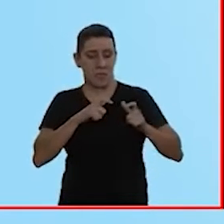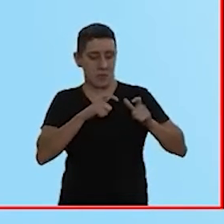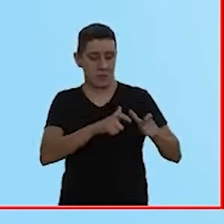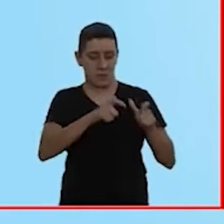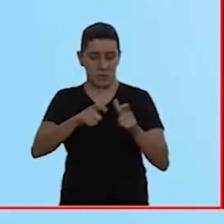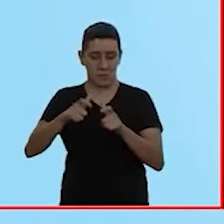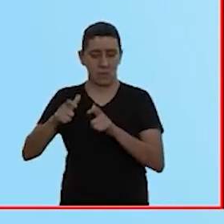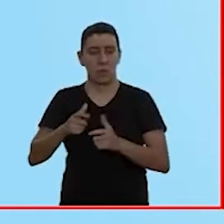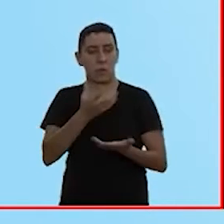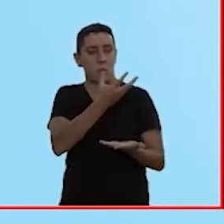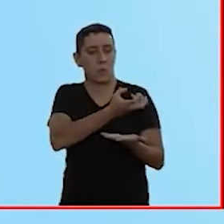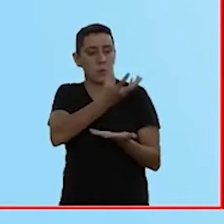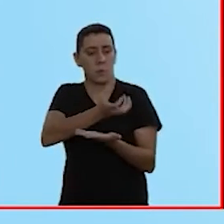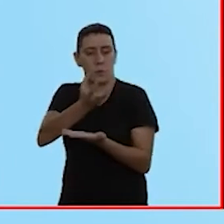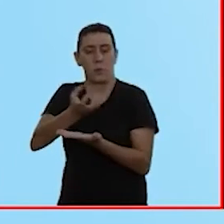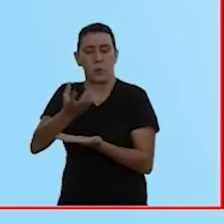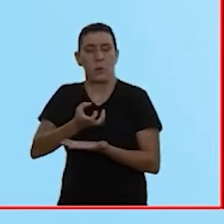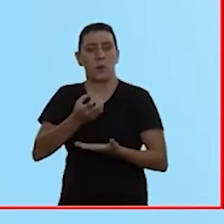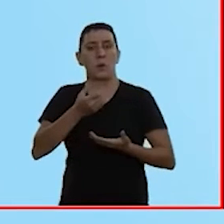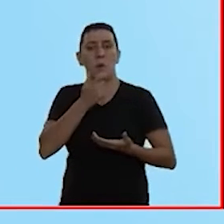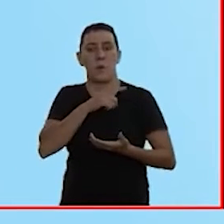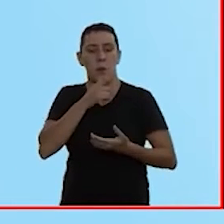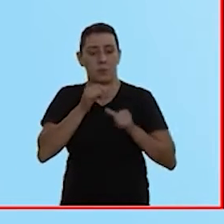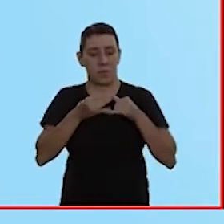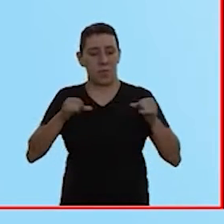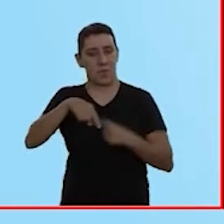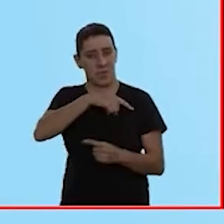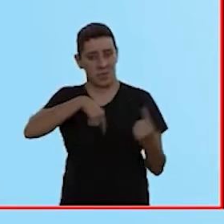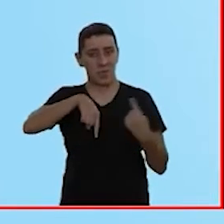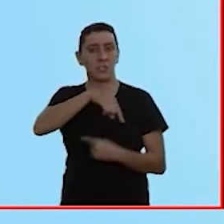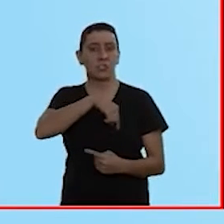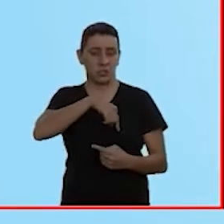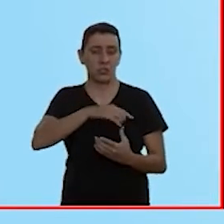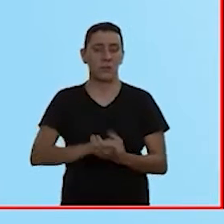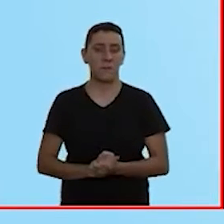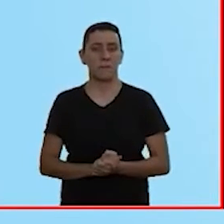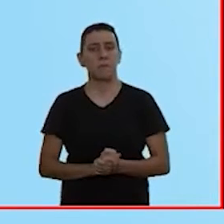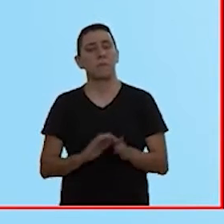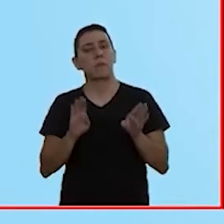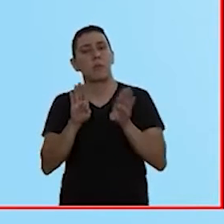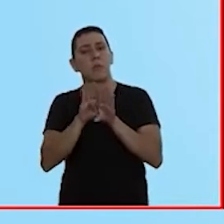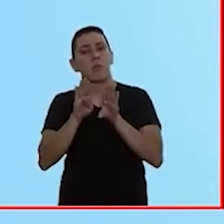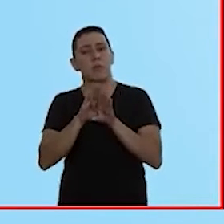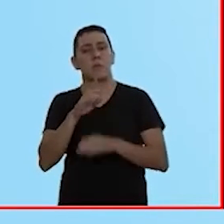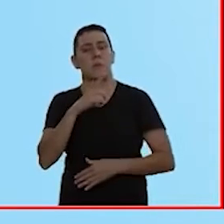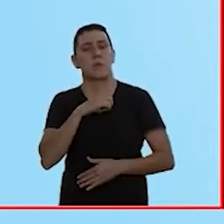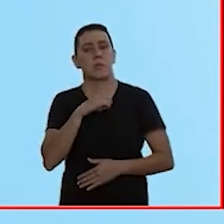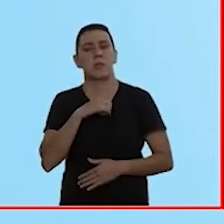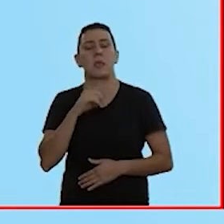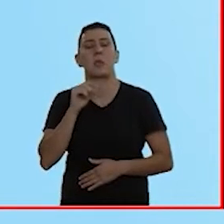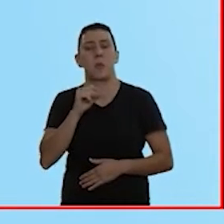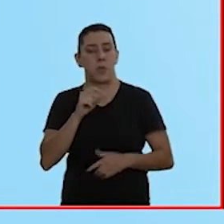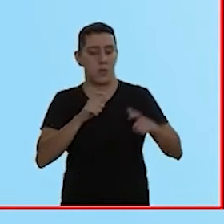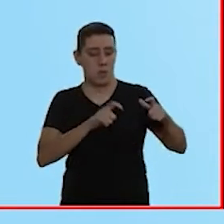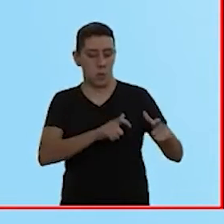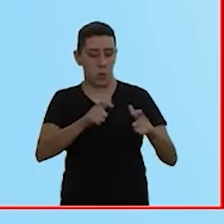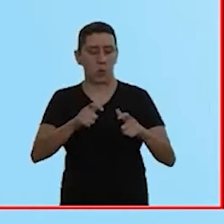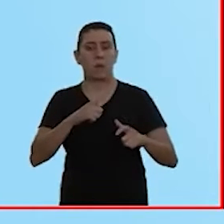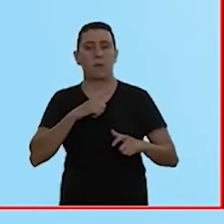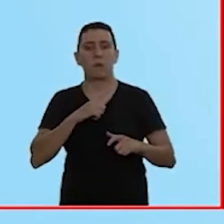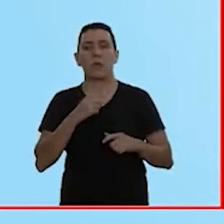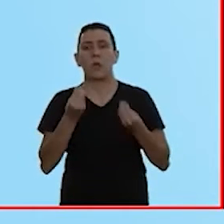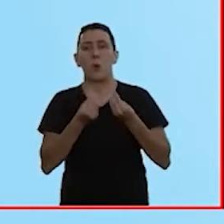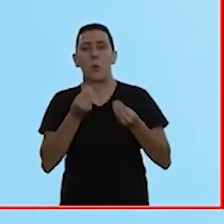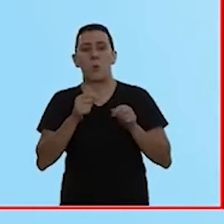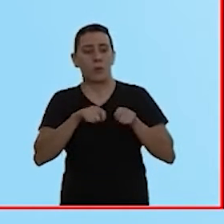as pontas Solares falar um pouco sobre as soluções antes que é de que seria a degradação induzida por potencial